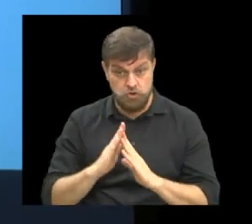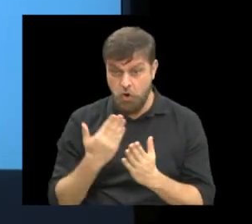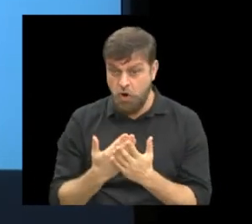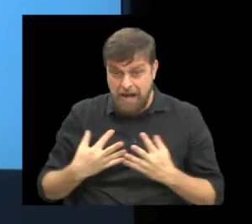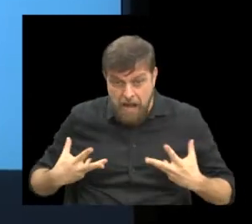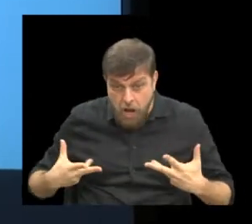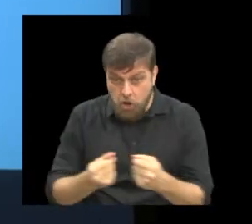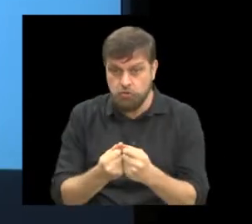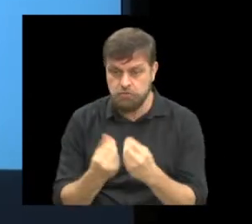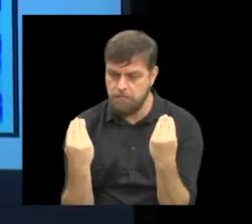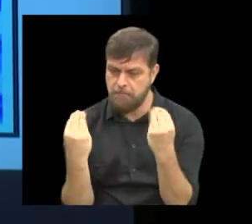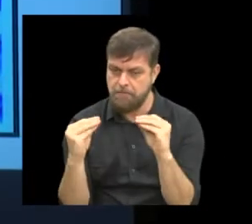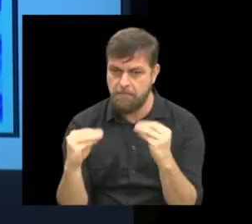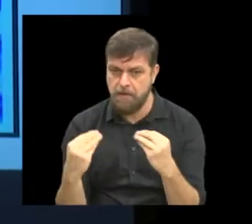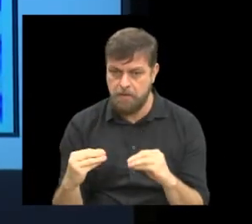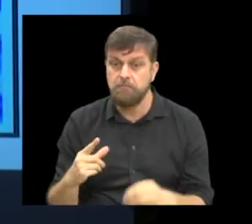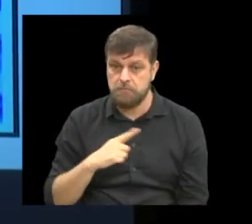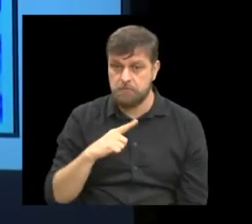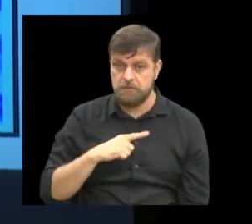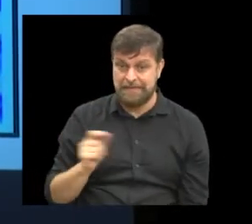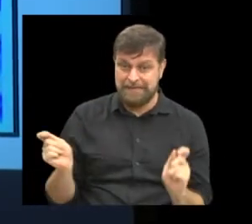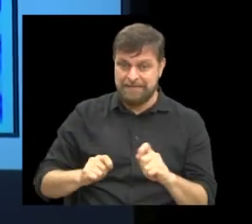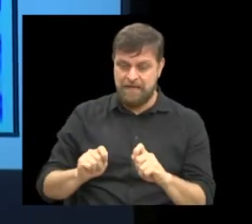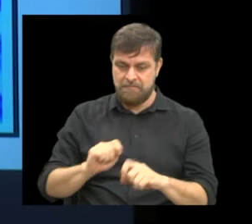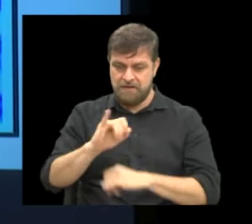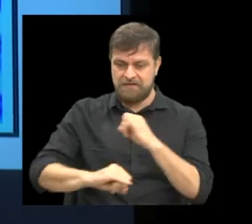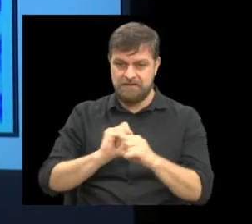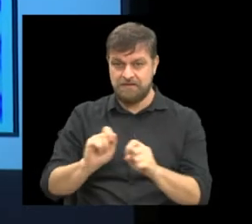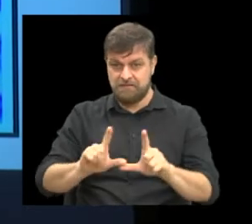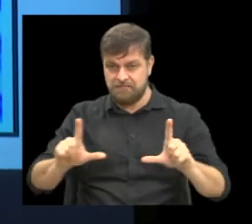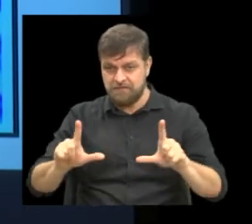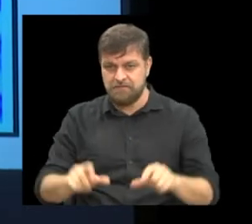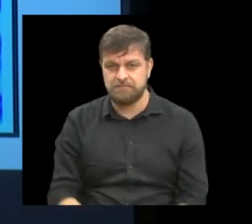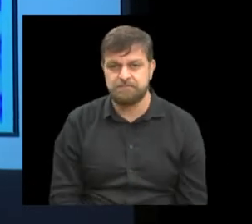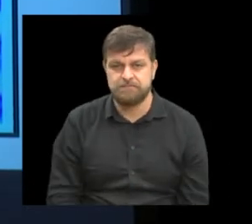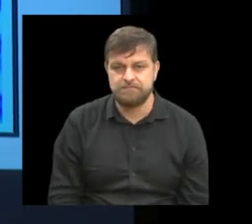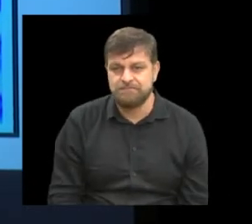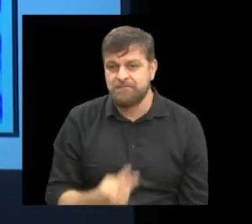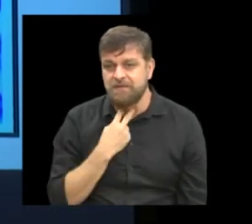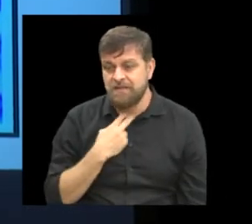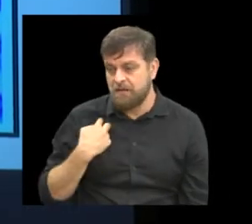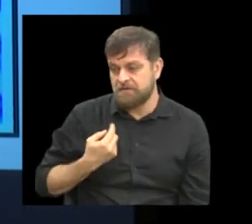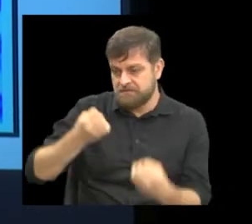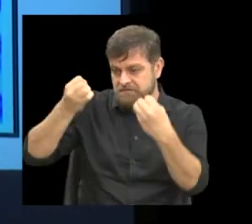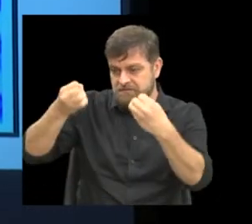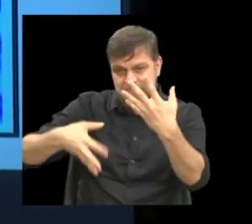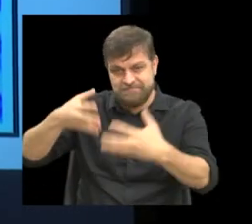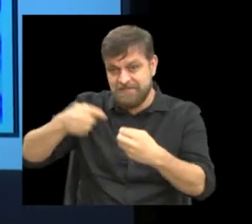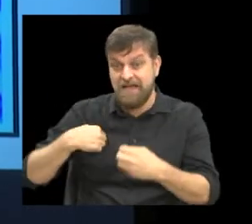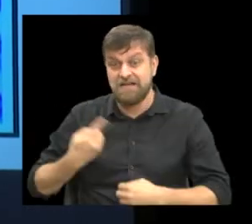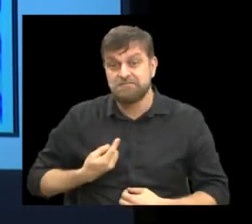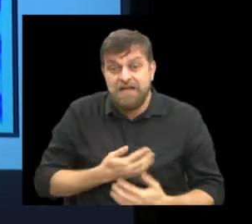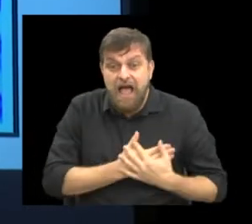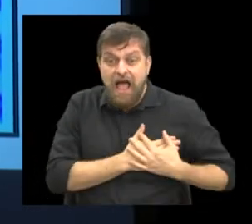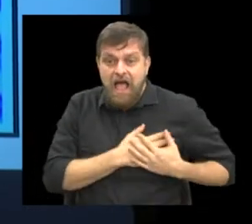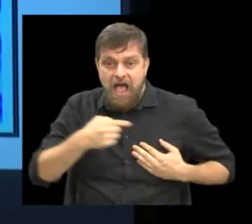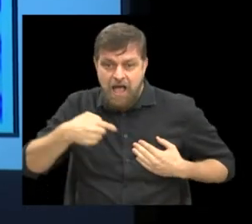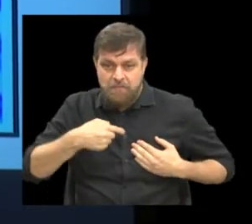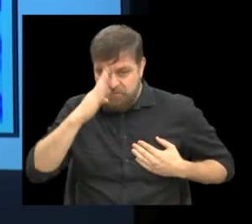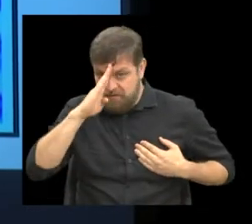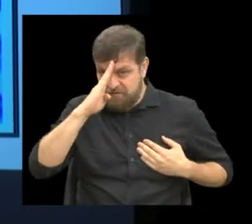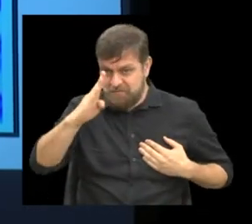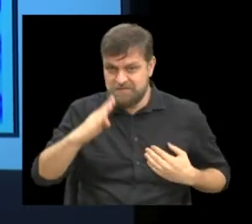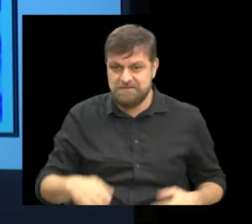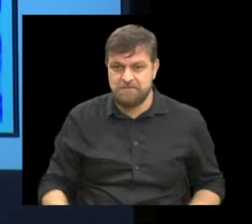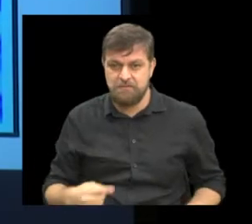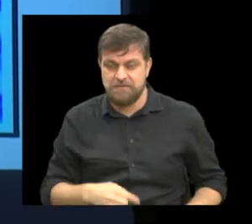vai atualizando mesmo. Tá bom? E é isso daí. Não adianta a gente falar de autismo se a gente não colocar o amor, né? Então, eu gosto sempre de